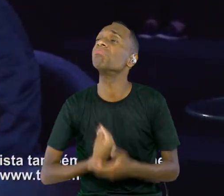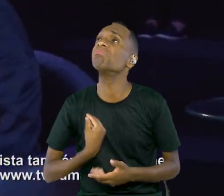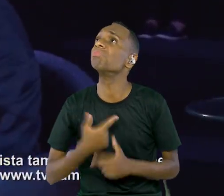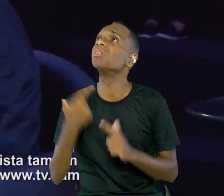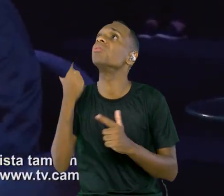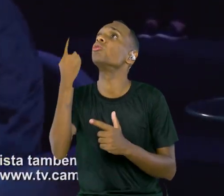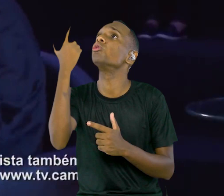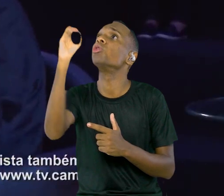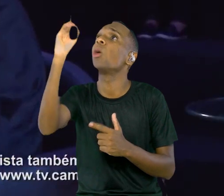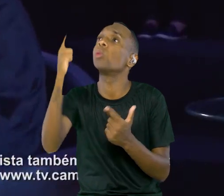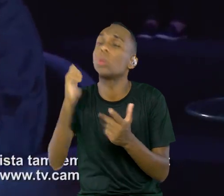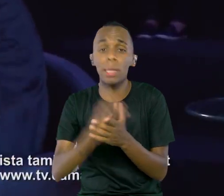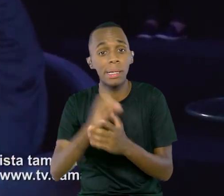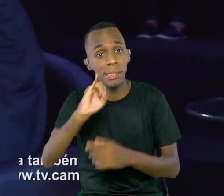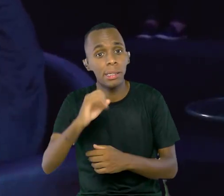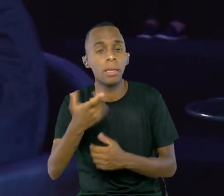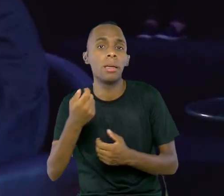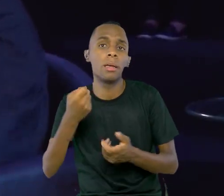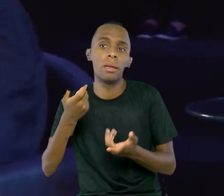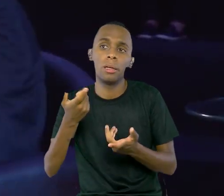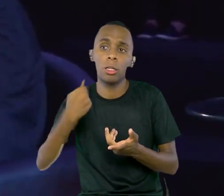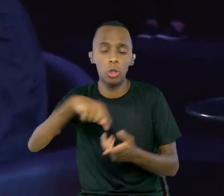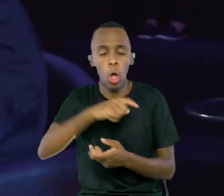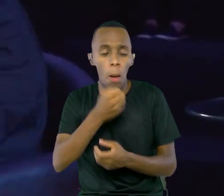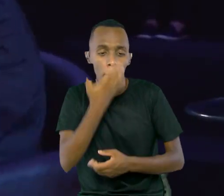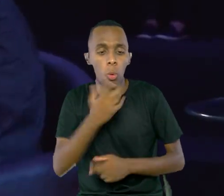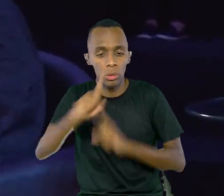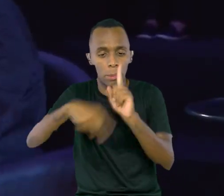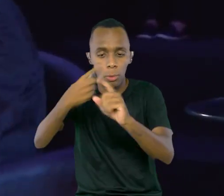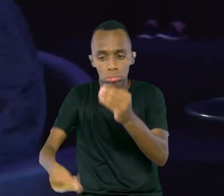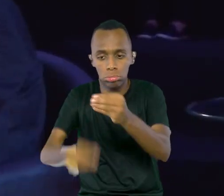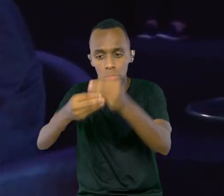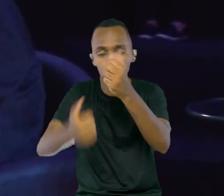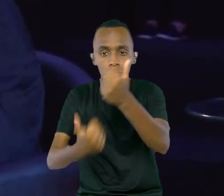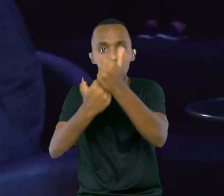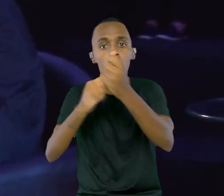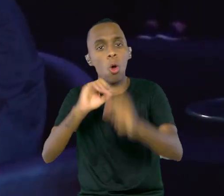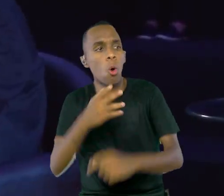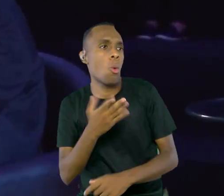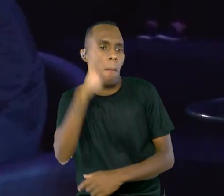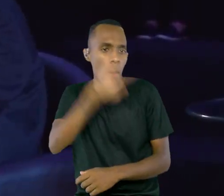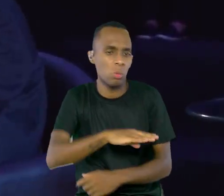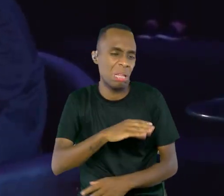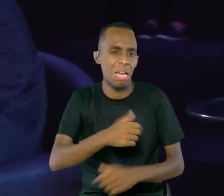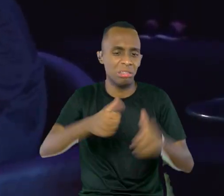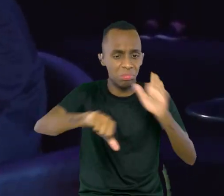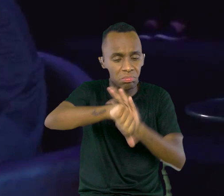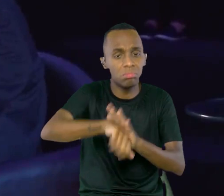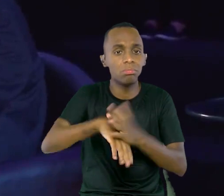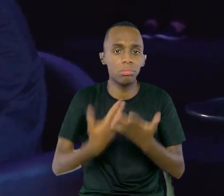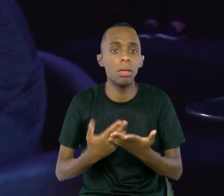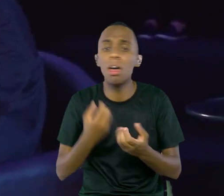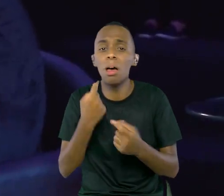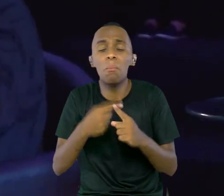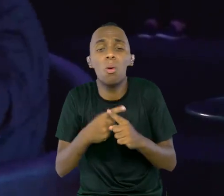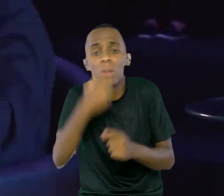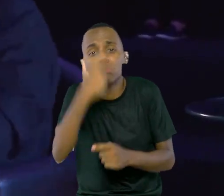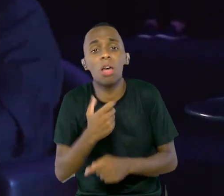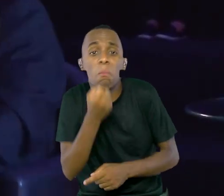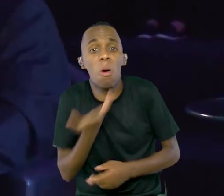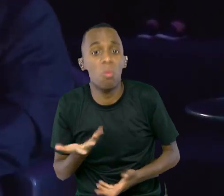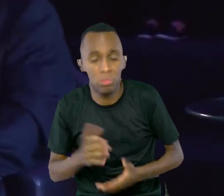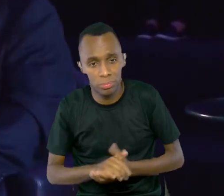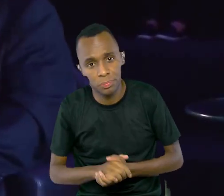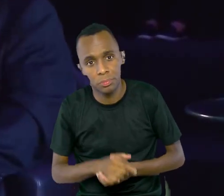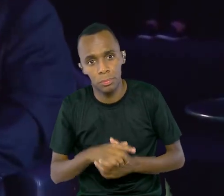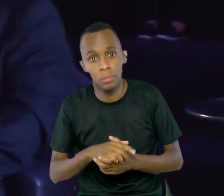existe. Isto é, se não existe recompensa para a bondade e condenação para a maldade, por que ser